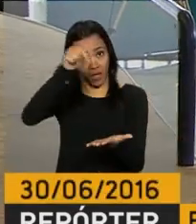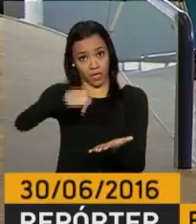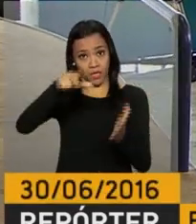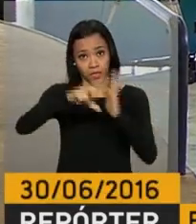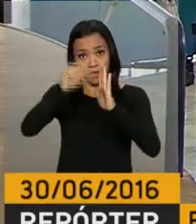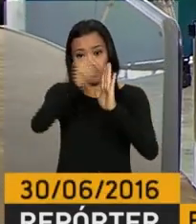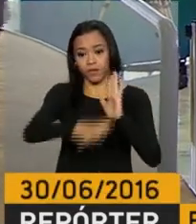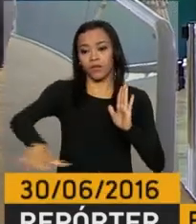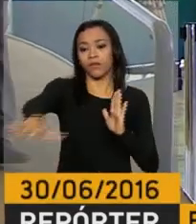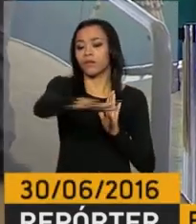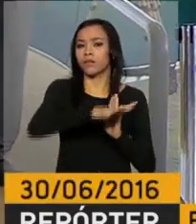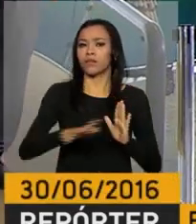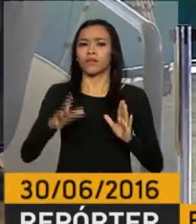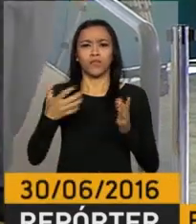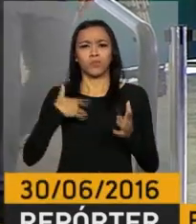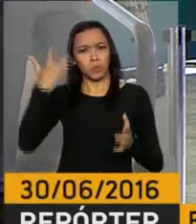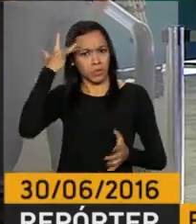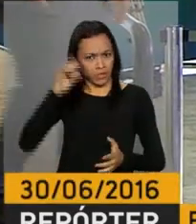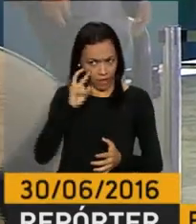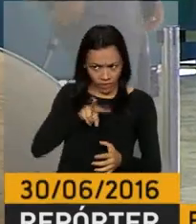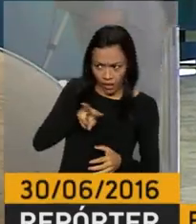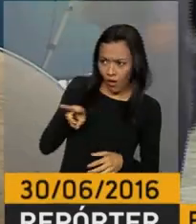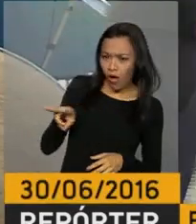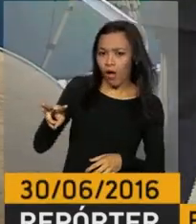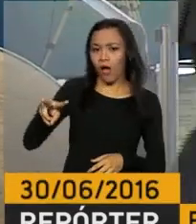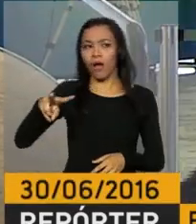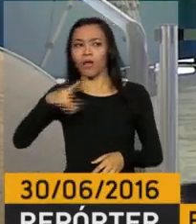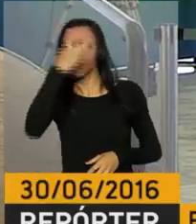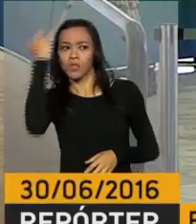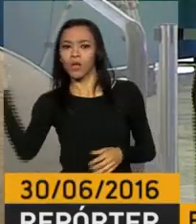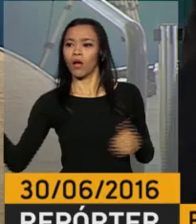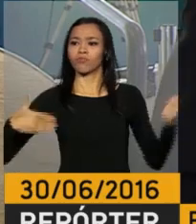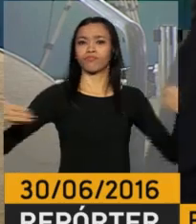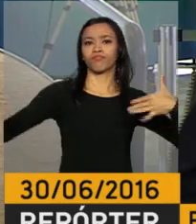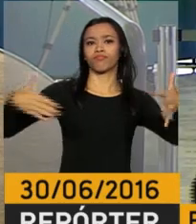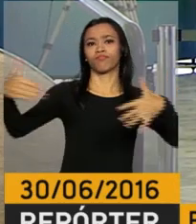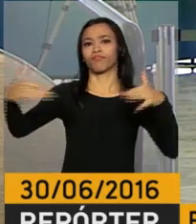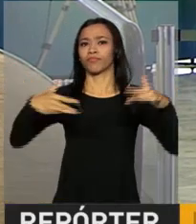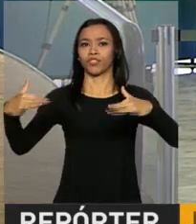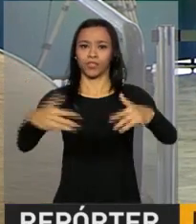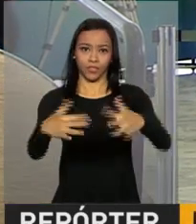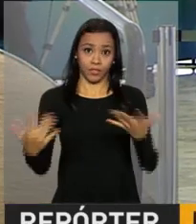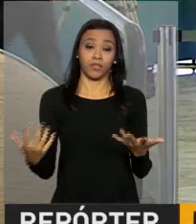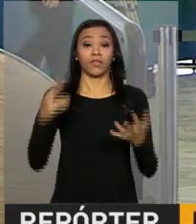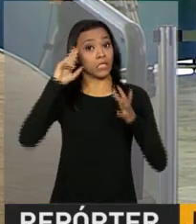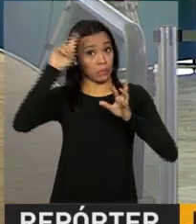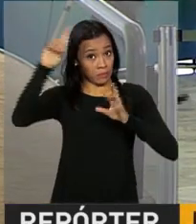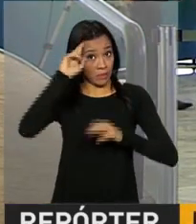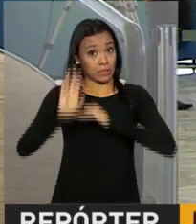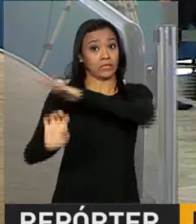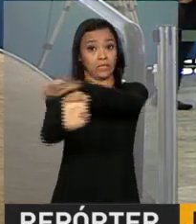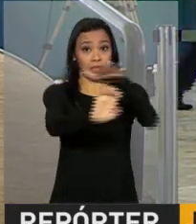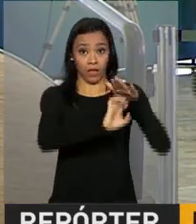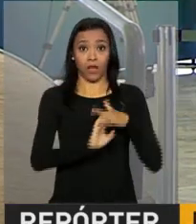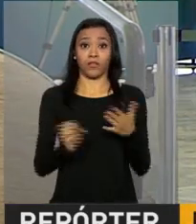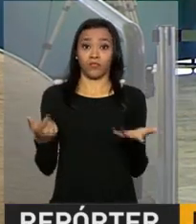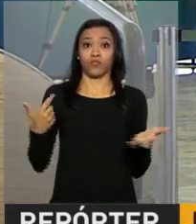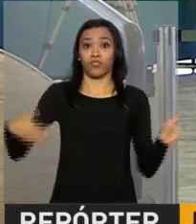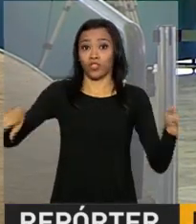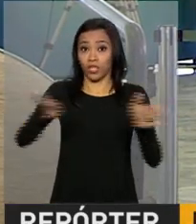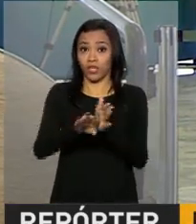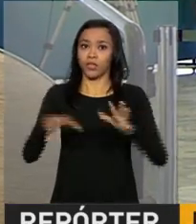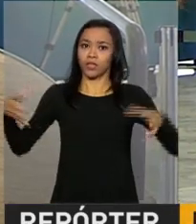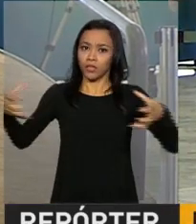no Palácio do Planalto eu não sei se dá para ver aqui mas muita gente já começou a chegar muitos empresários e e pessoas ligadas aí a essas